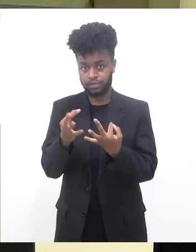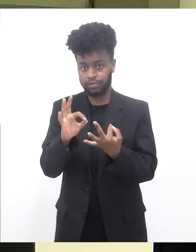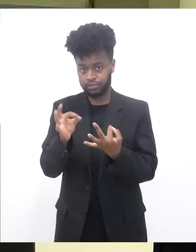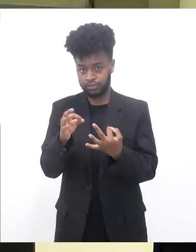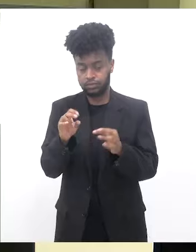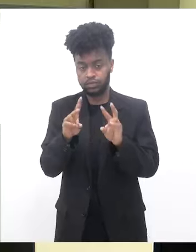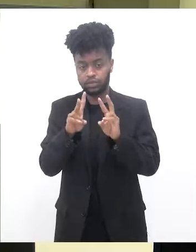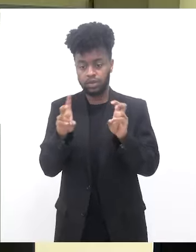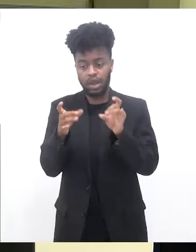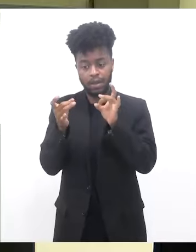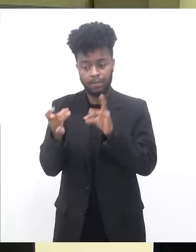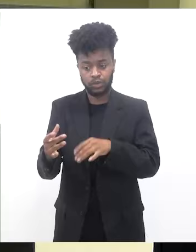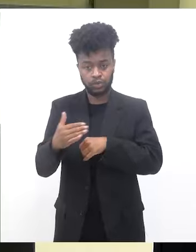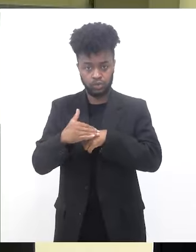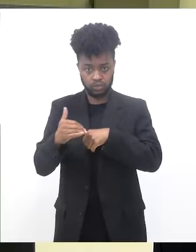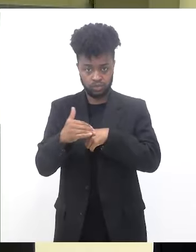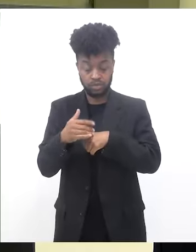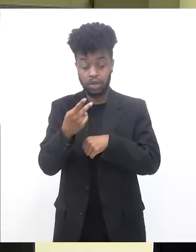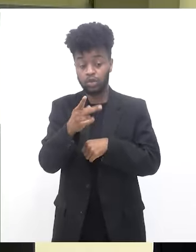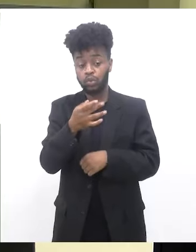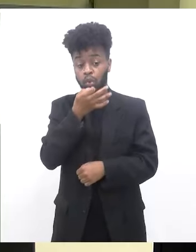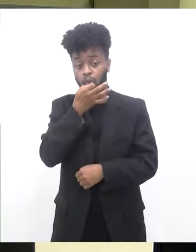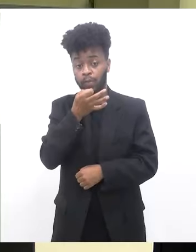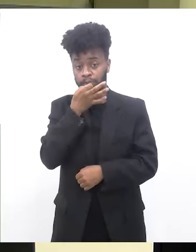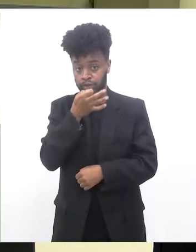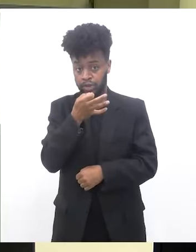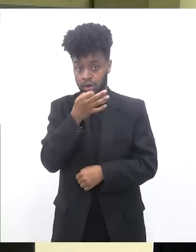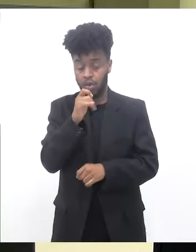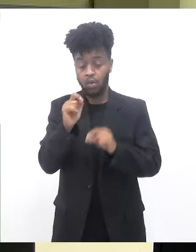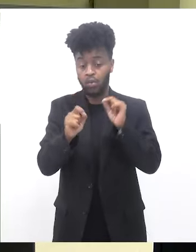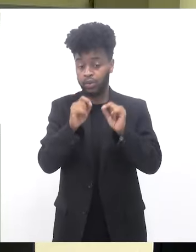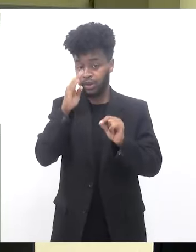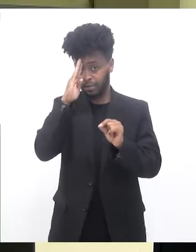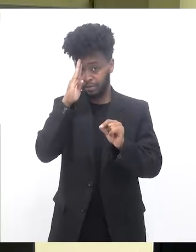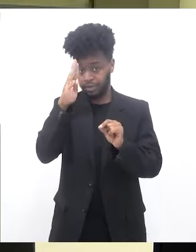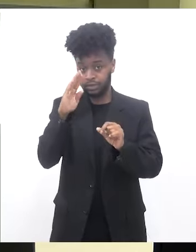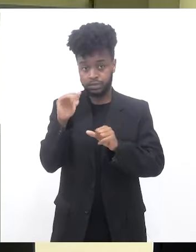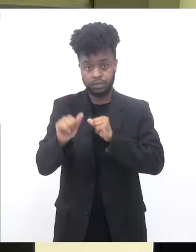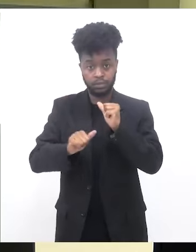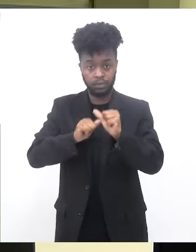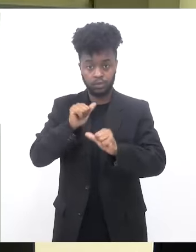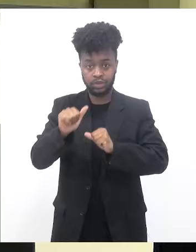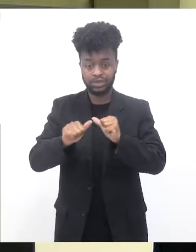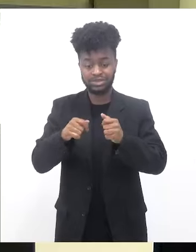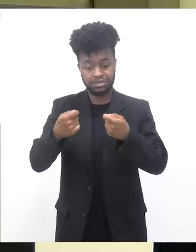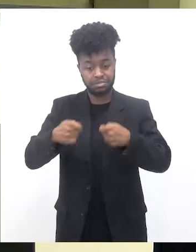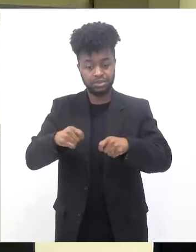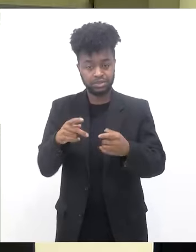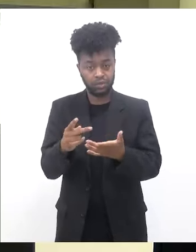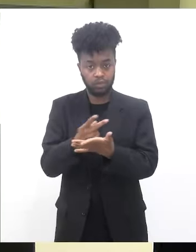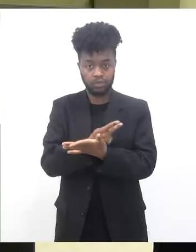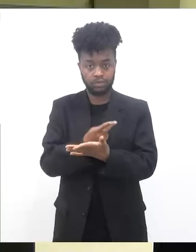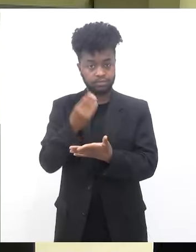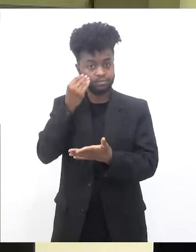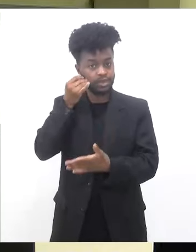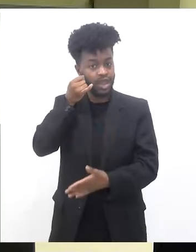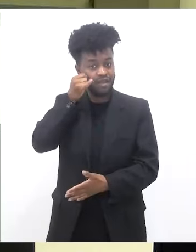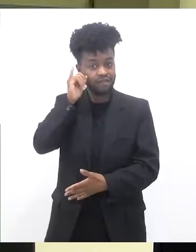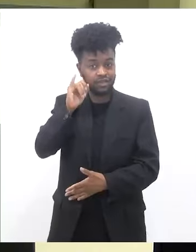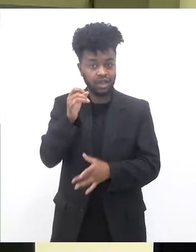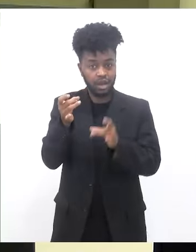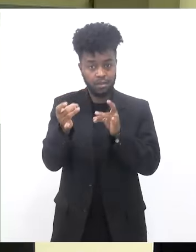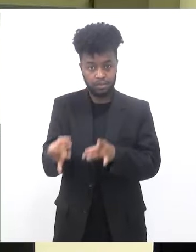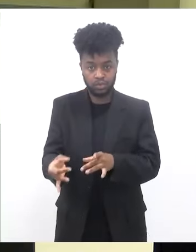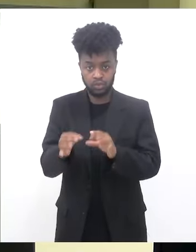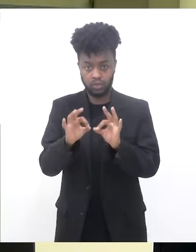familiar, do abandono afetivo. Na sua opinião, quais são as principais mudanças necessárias para evitar o